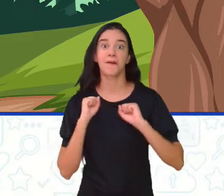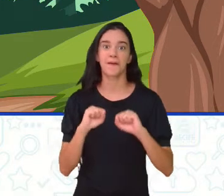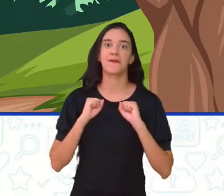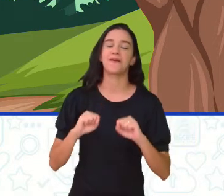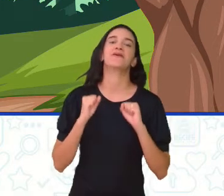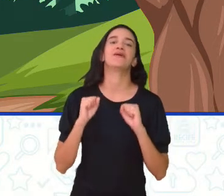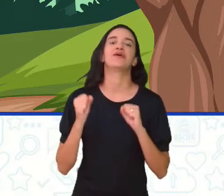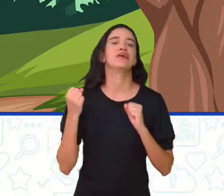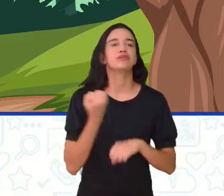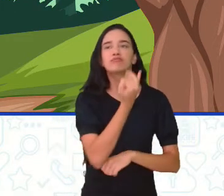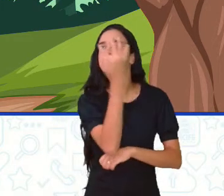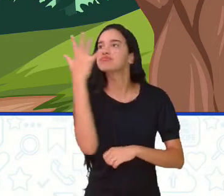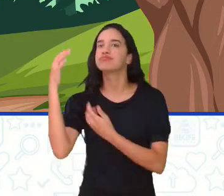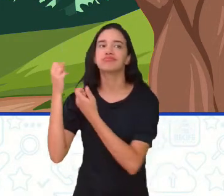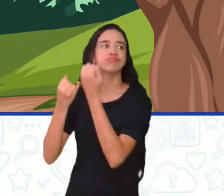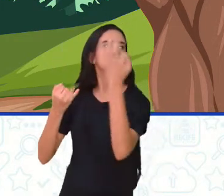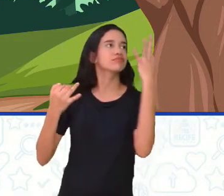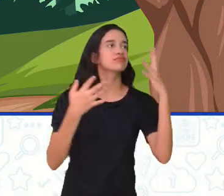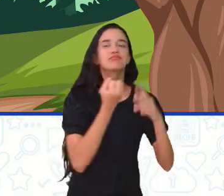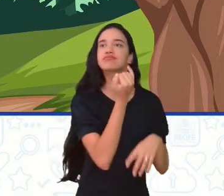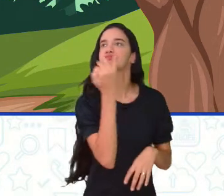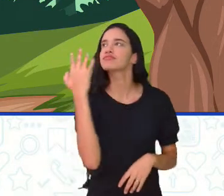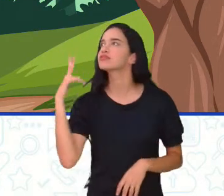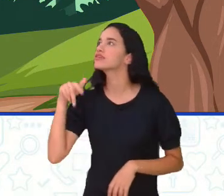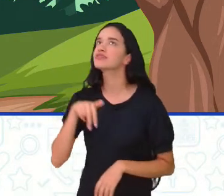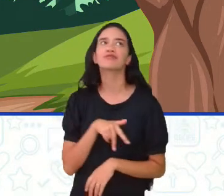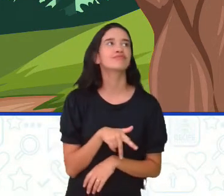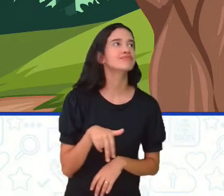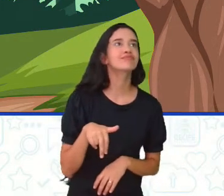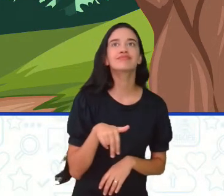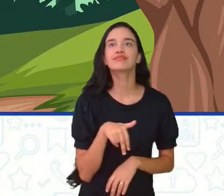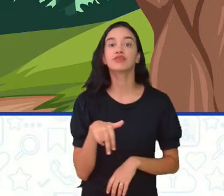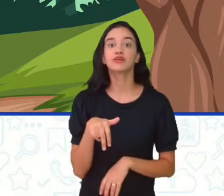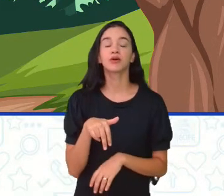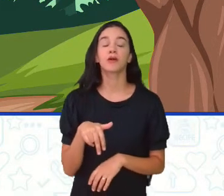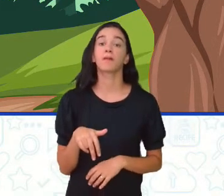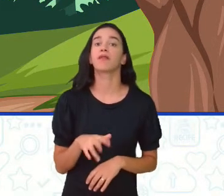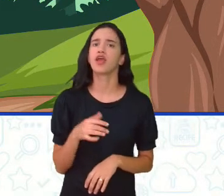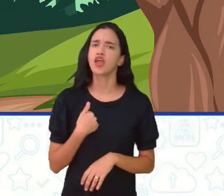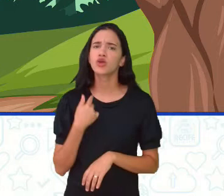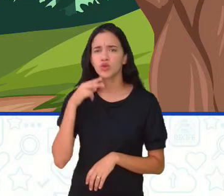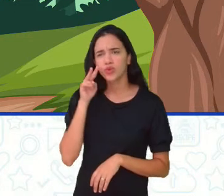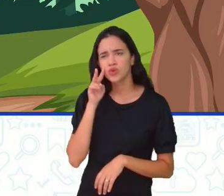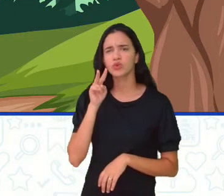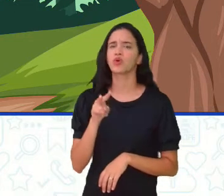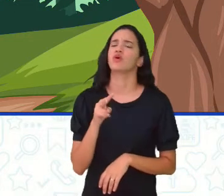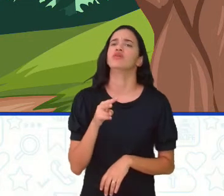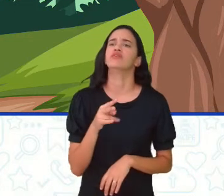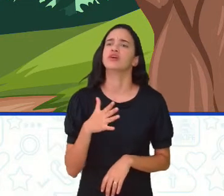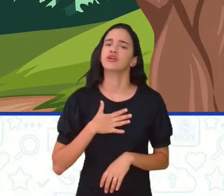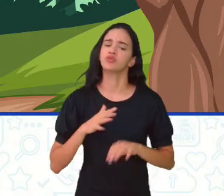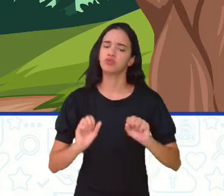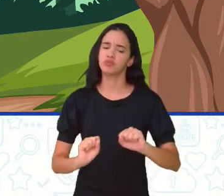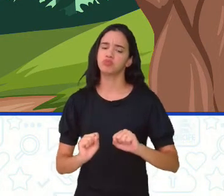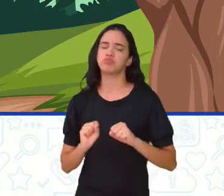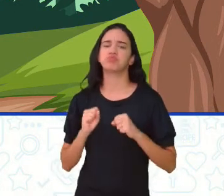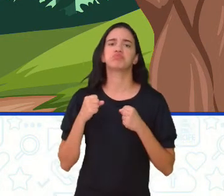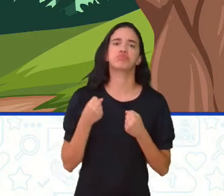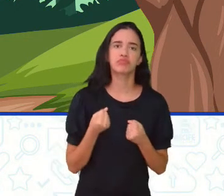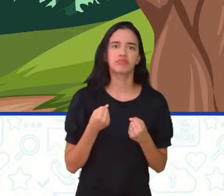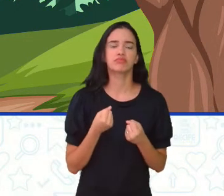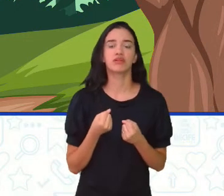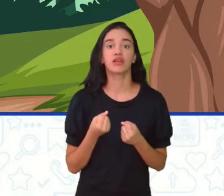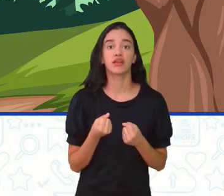num campo, numa floresta, num sítio, e aí eu estou vendo que esse meu esforço, gente,